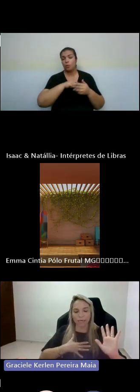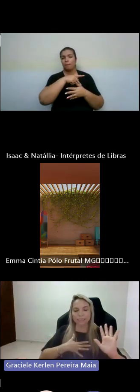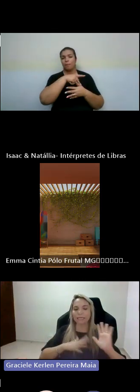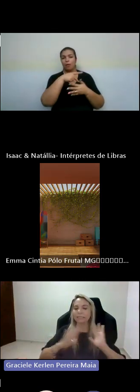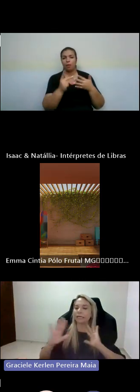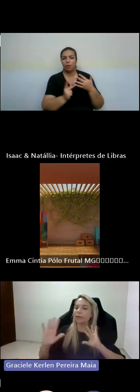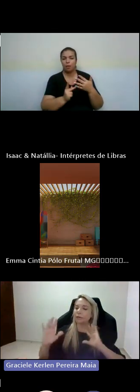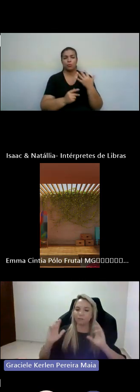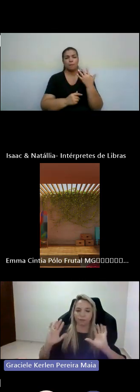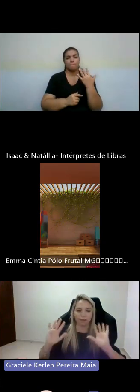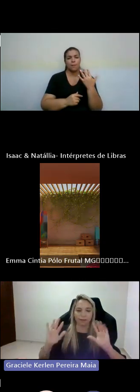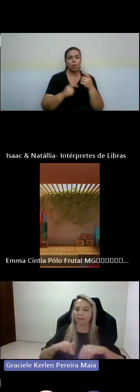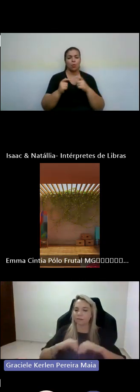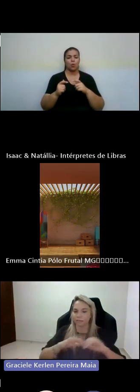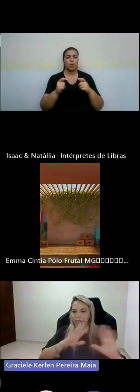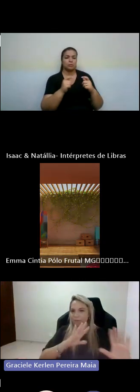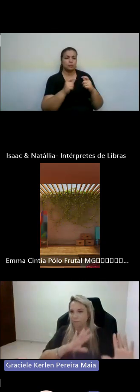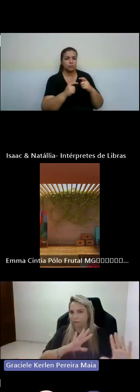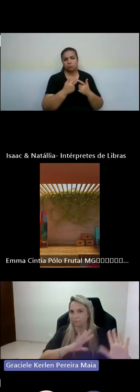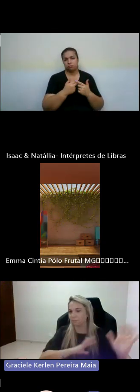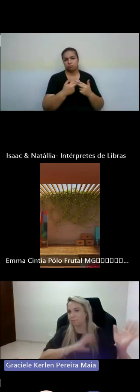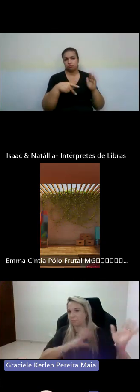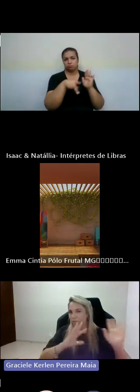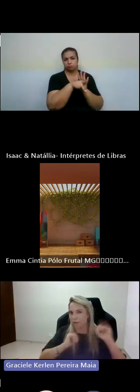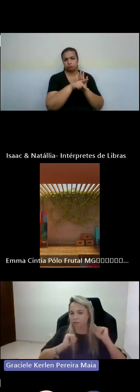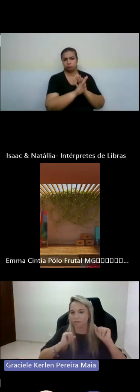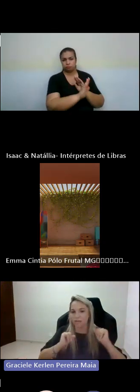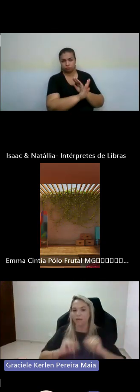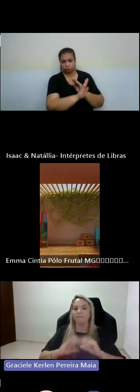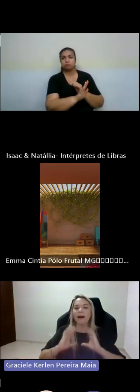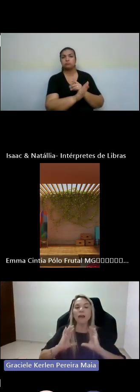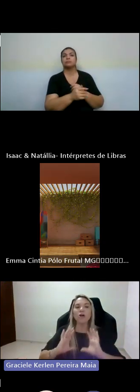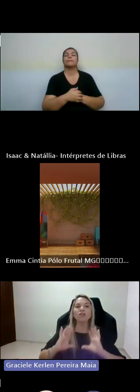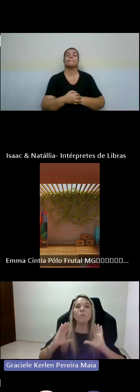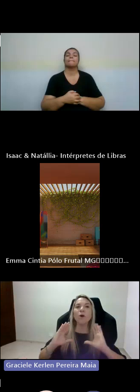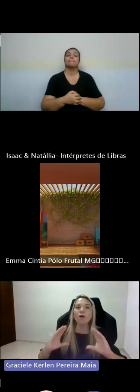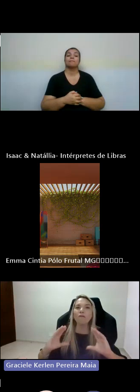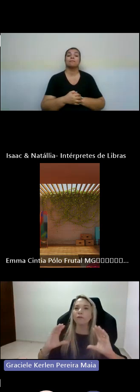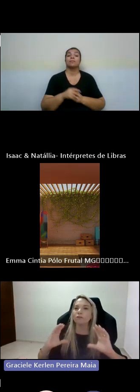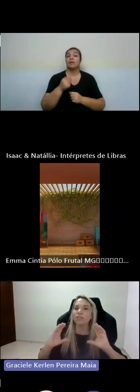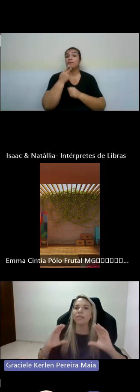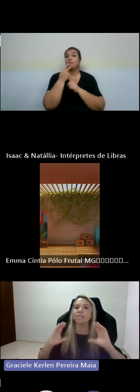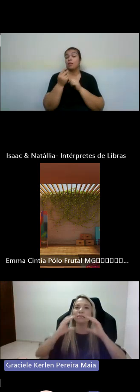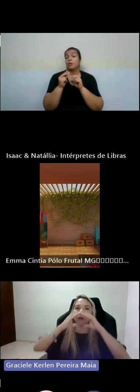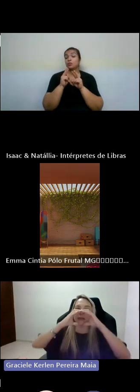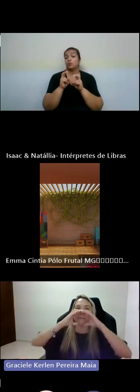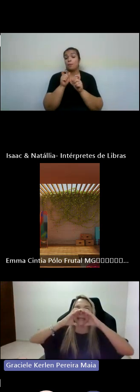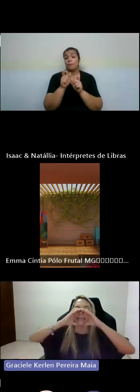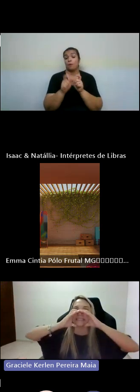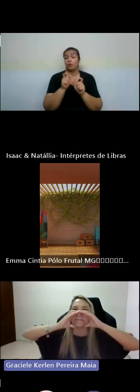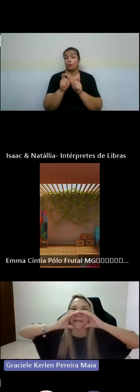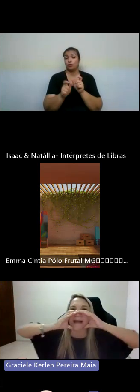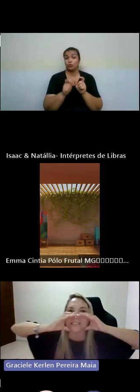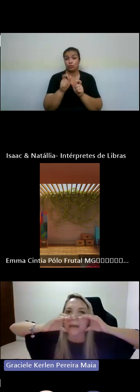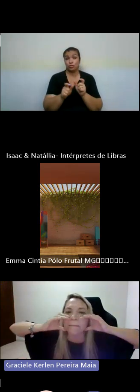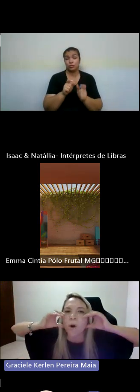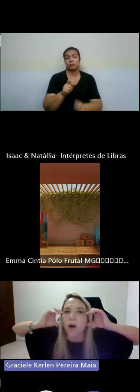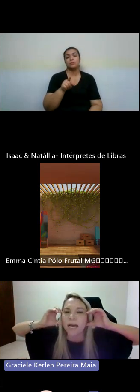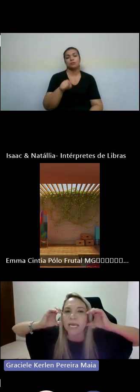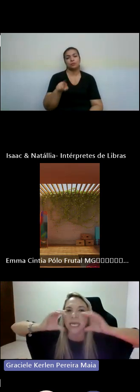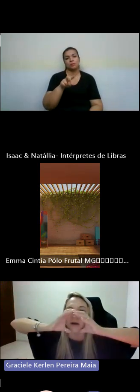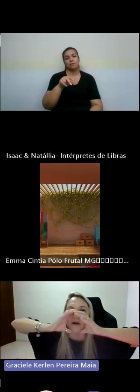da localização, enfim, né? Que vocês já viram, do movimento. Falou de morfologia, vocês vão lembrar dessa parte